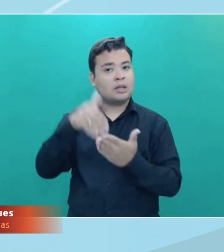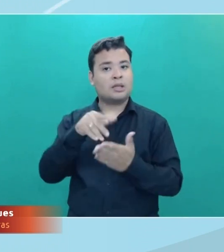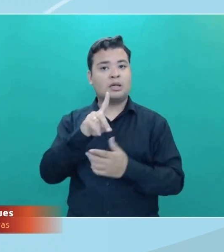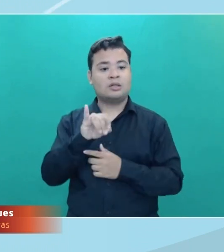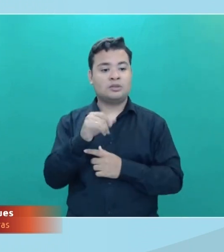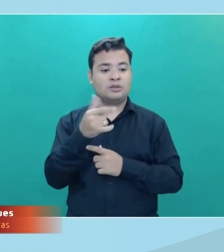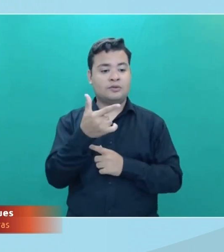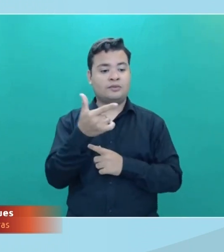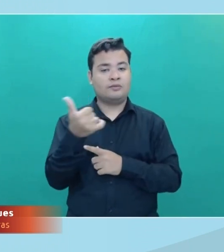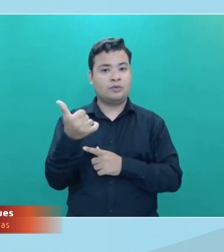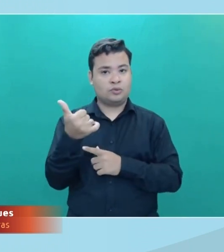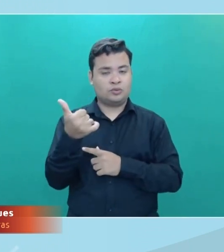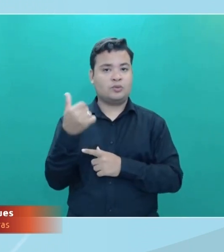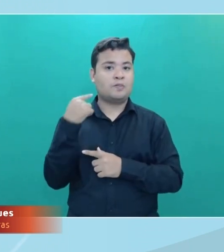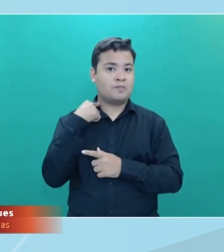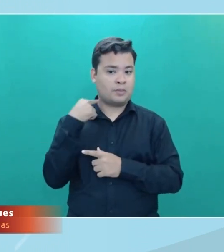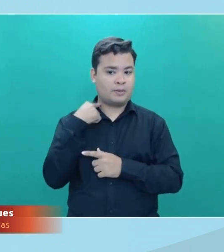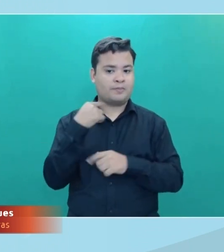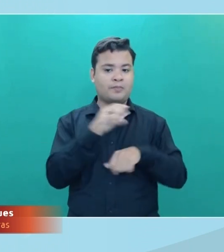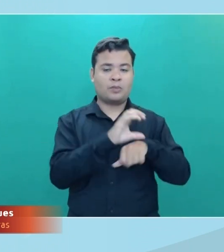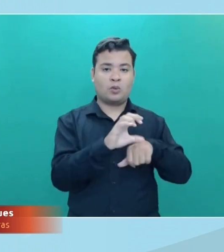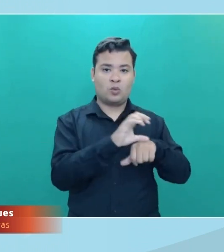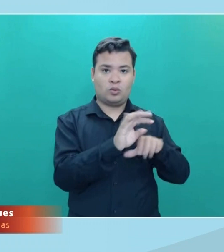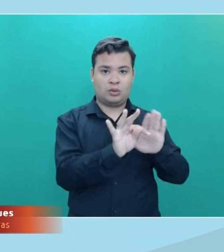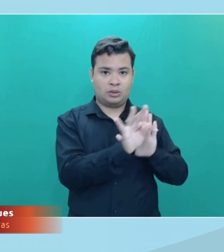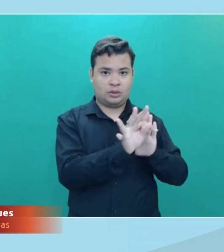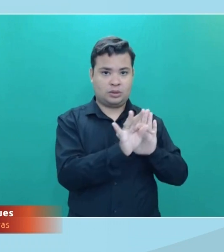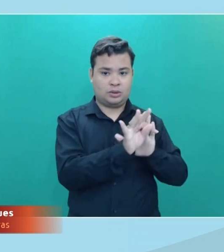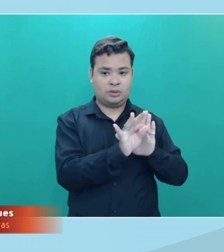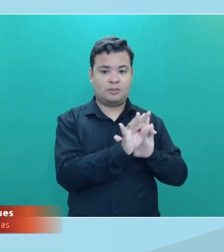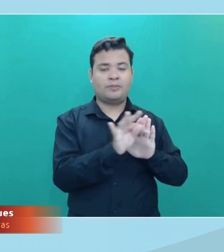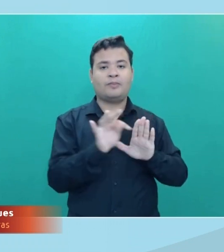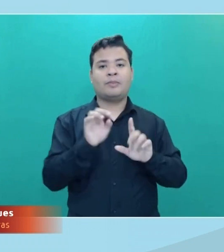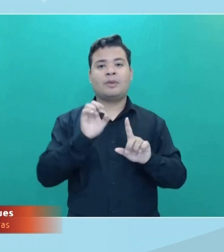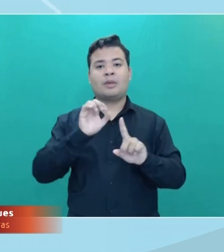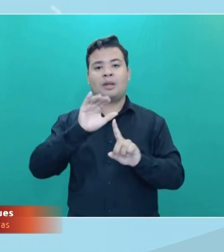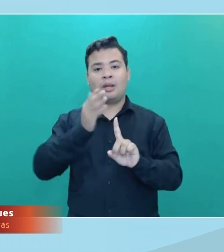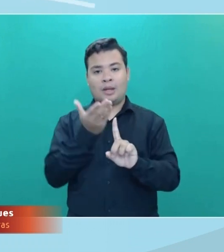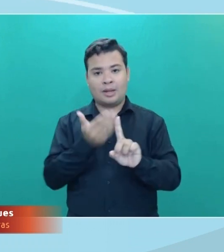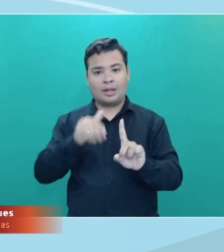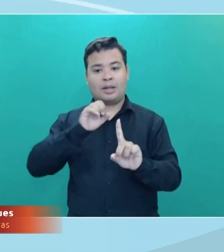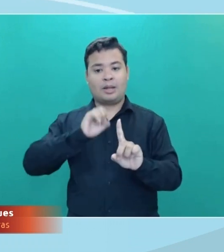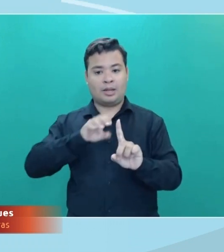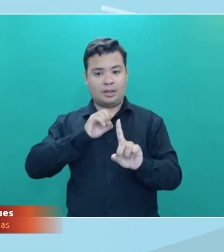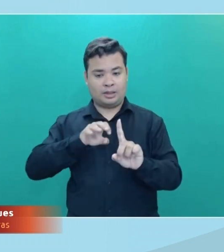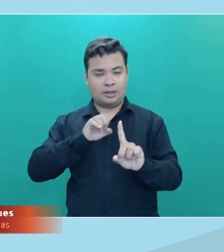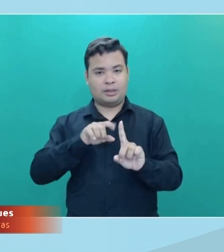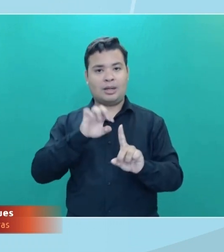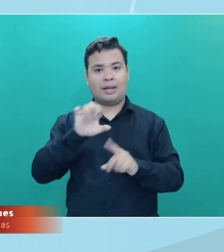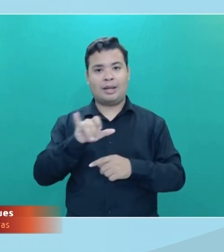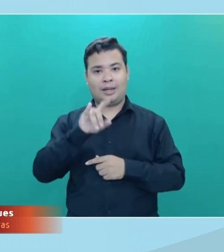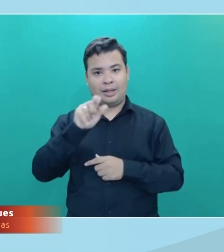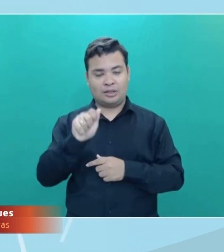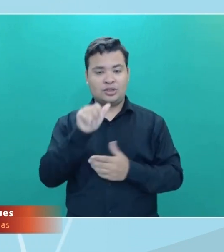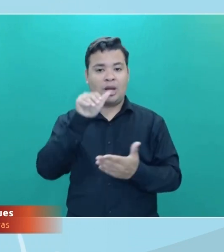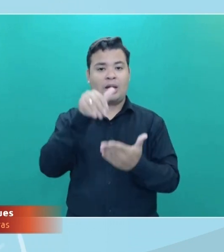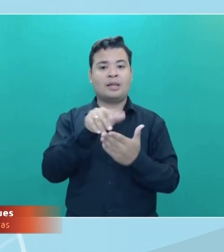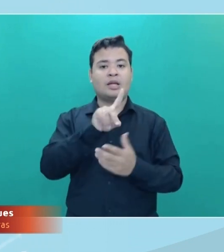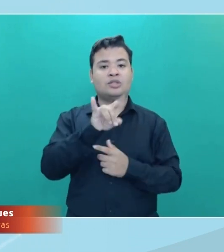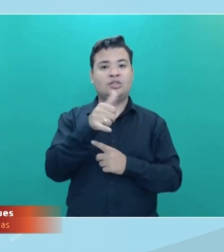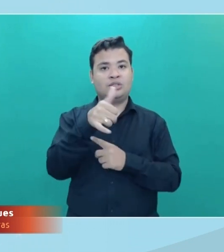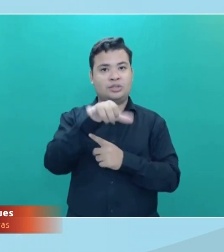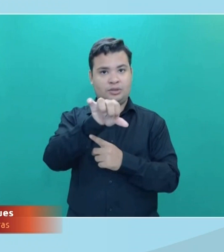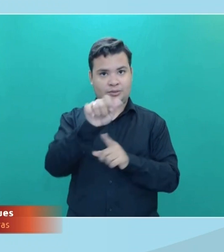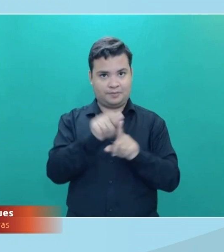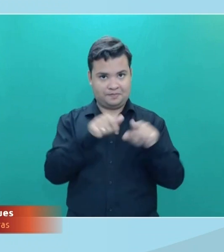se inscrever. Para os cursos técnicos, EJA, dá para se inscrever até o dia 19 desse mês. E